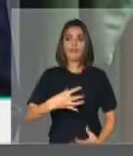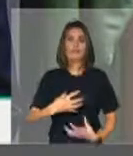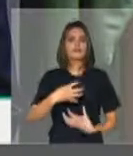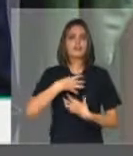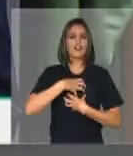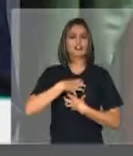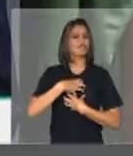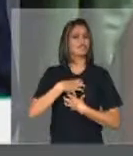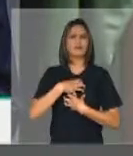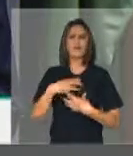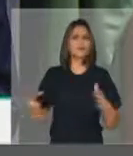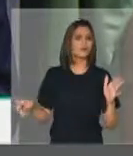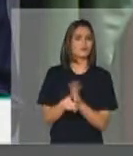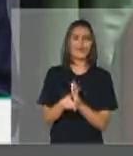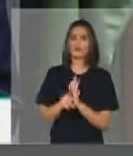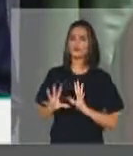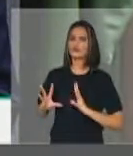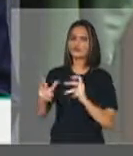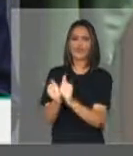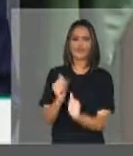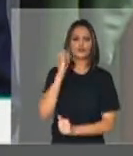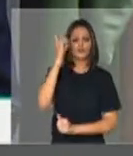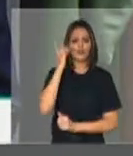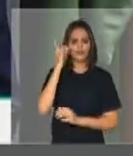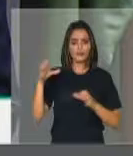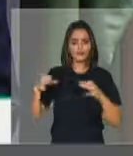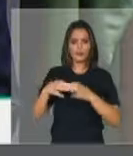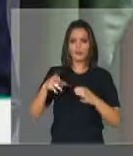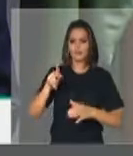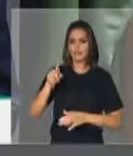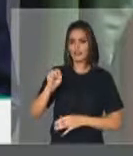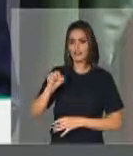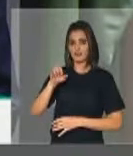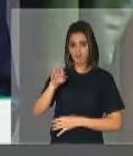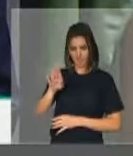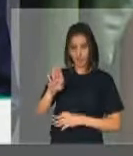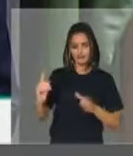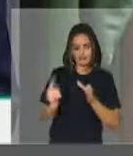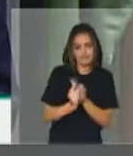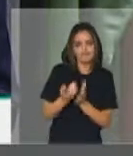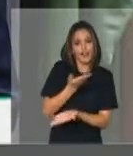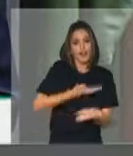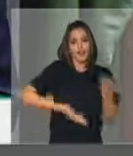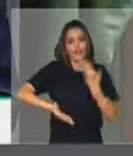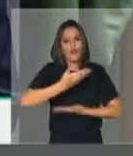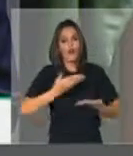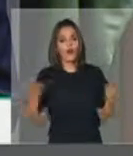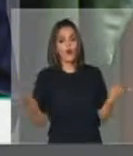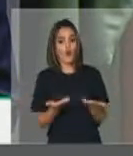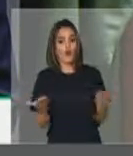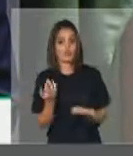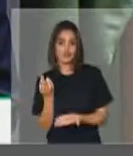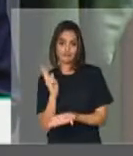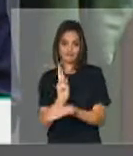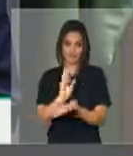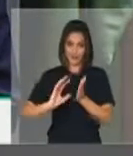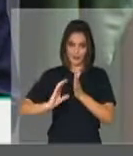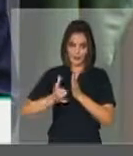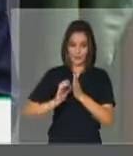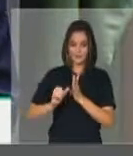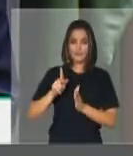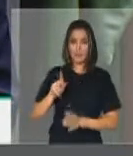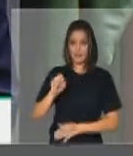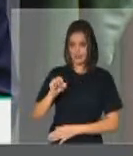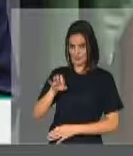da bancada toda do PSB, que é quem conviveu com você mais tempo dentro dessa bancada que hoje está aqui representando o Partido